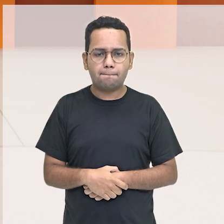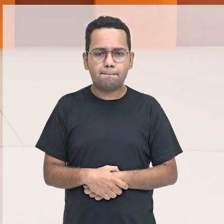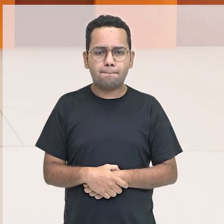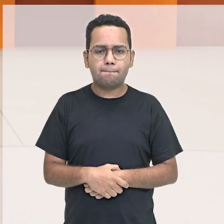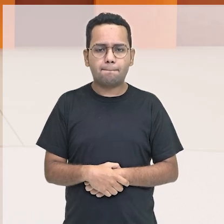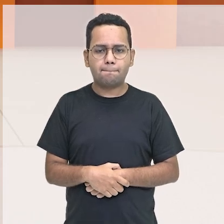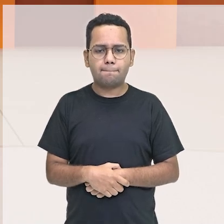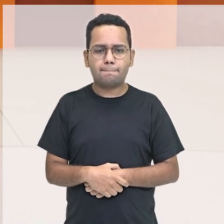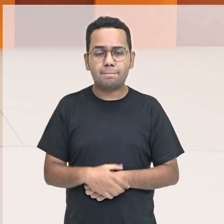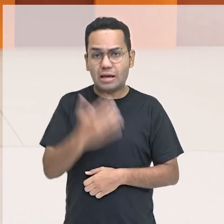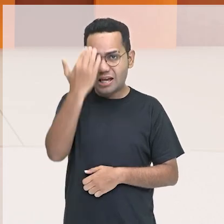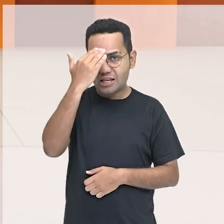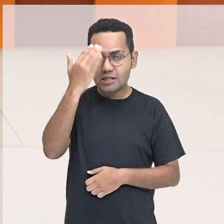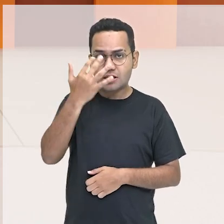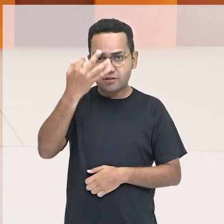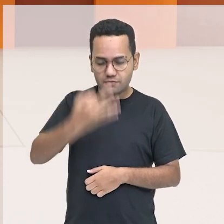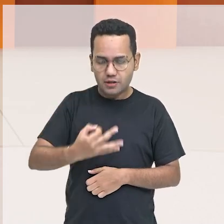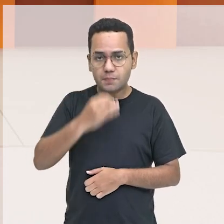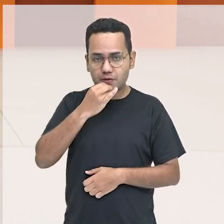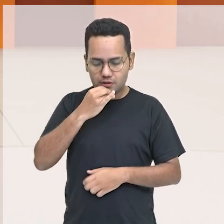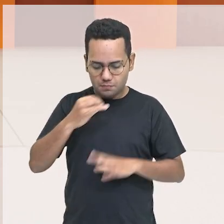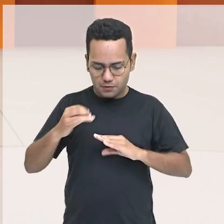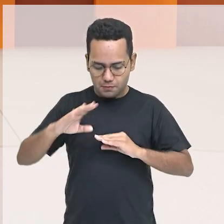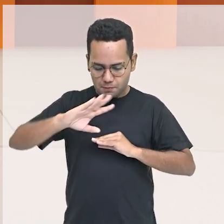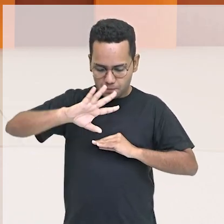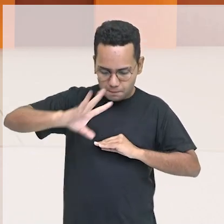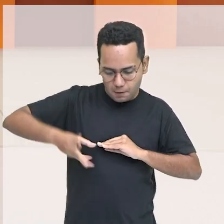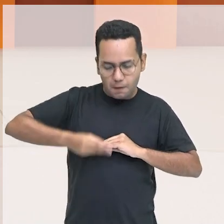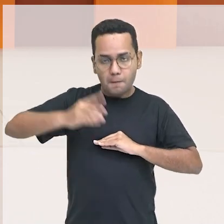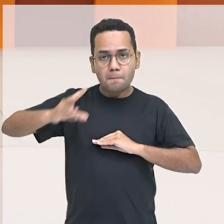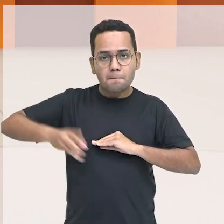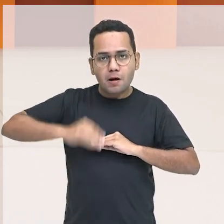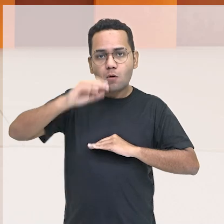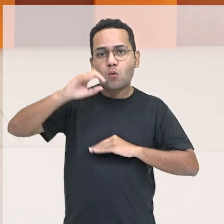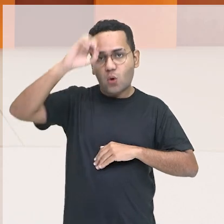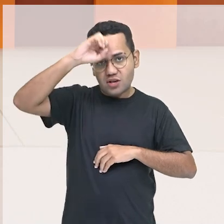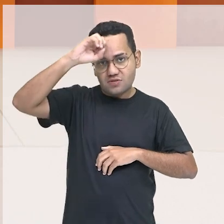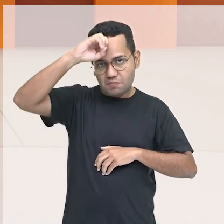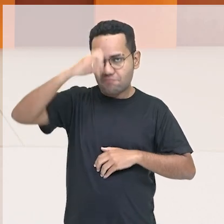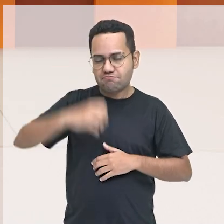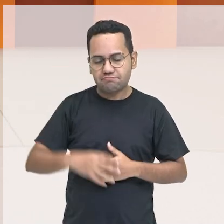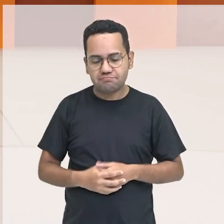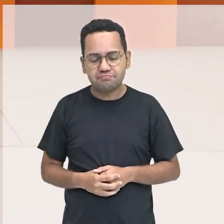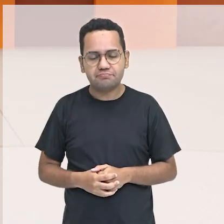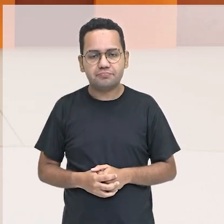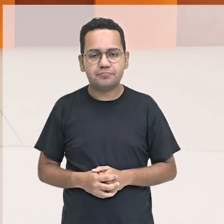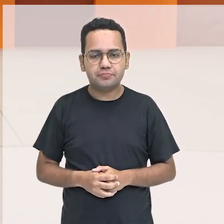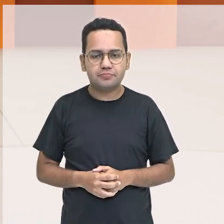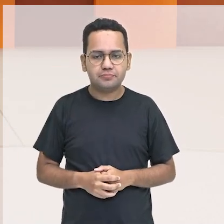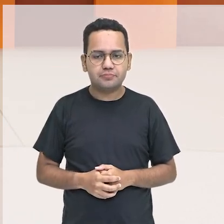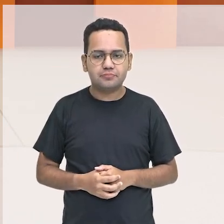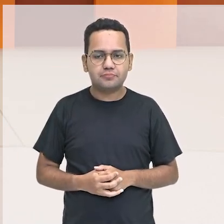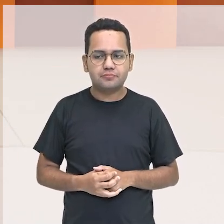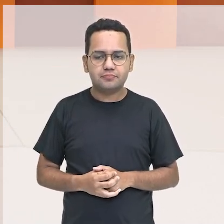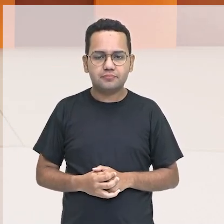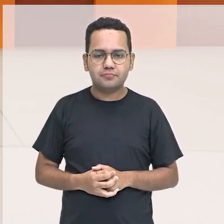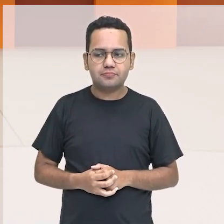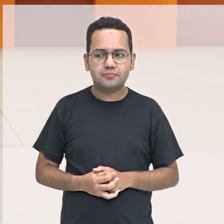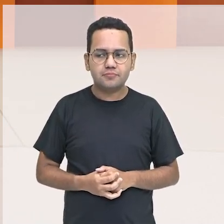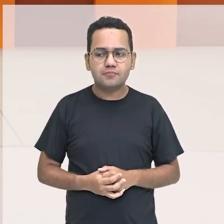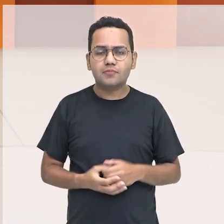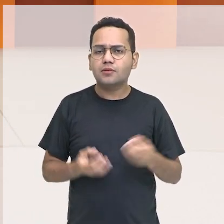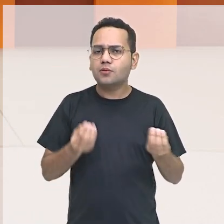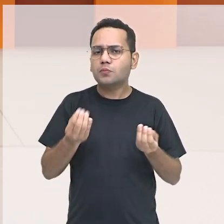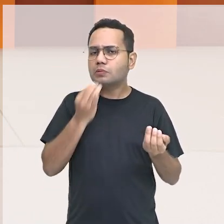internalize, né, essas regras. Então, a família, quando ela vai trabalhar o indivíduo